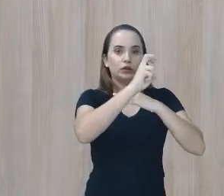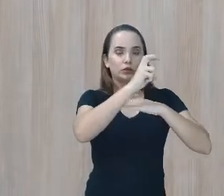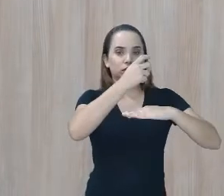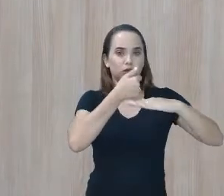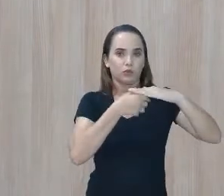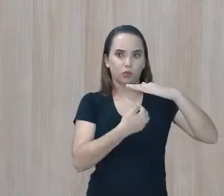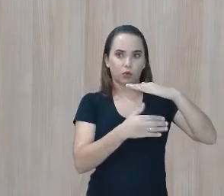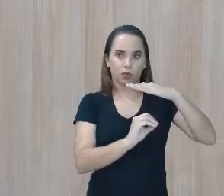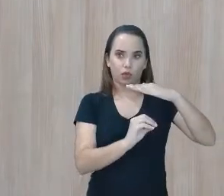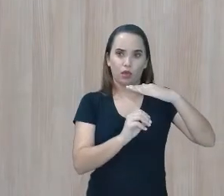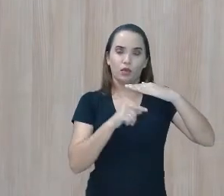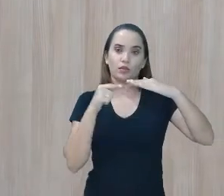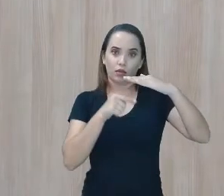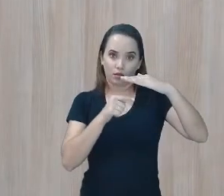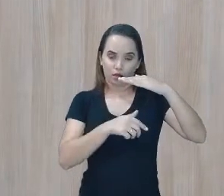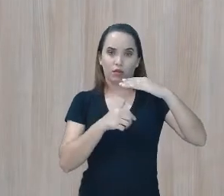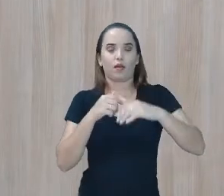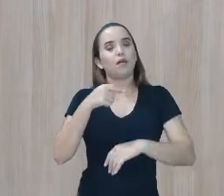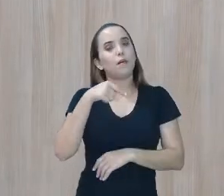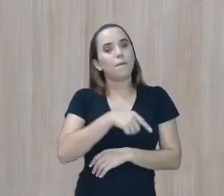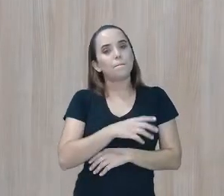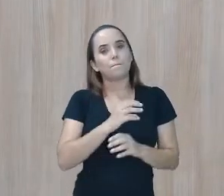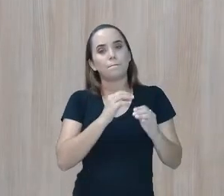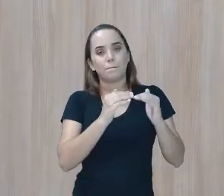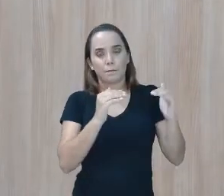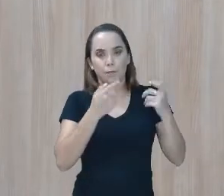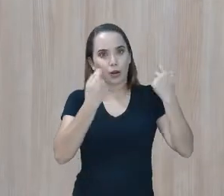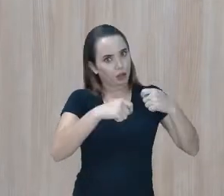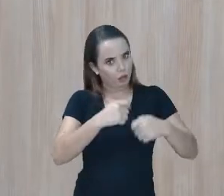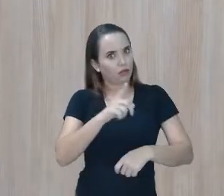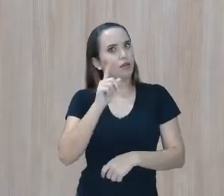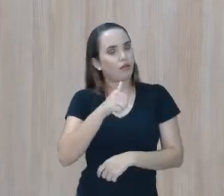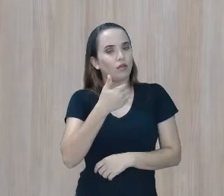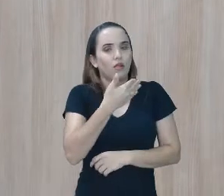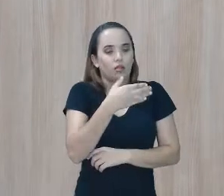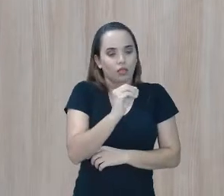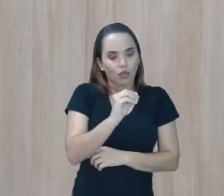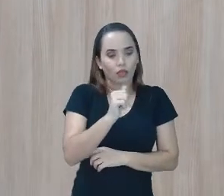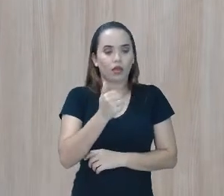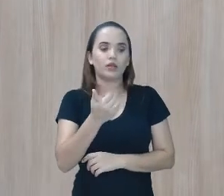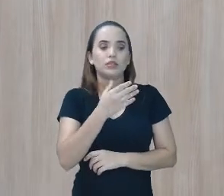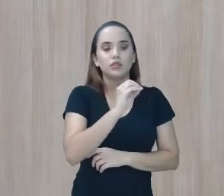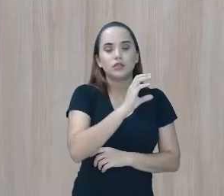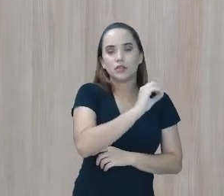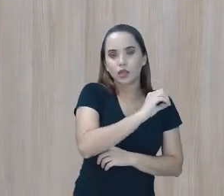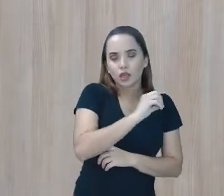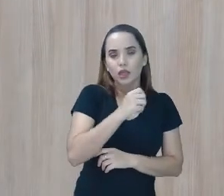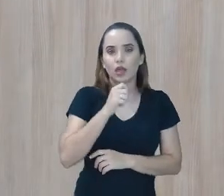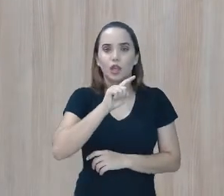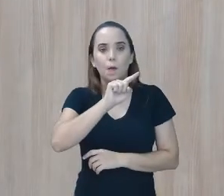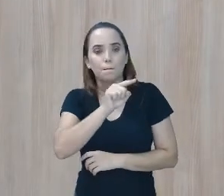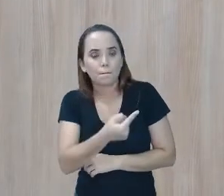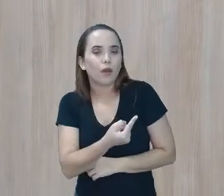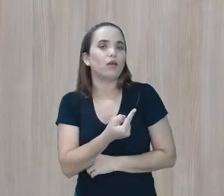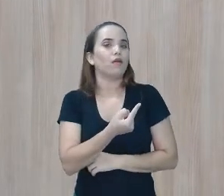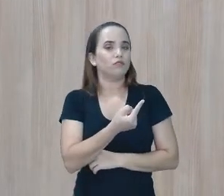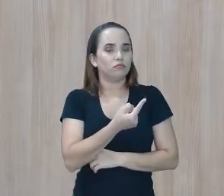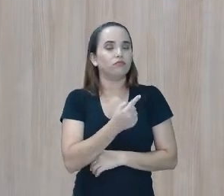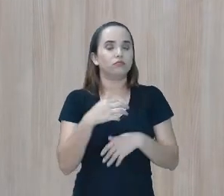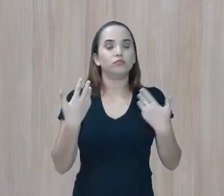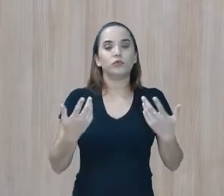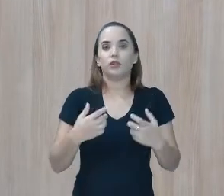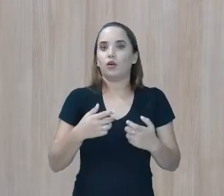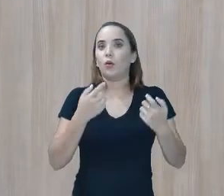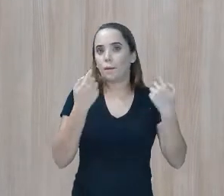número de baixo precisa ser 10, ou 100, ou 1000. Então, eu preciso pensar, não é? E não é de